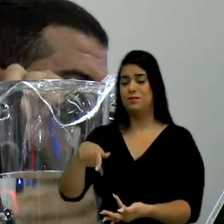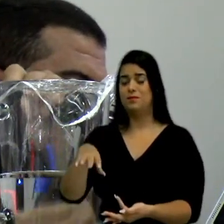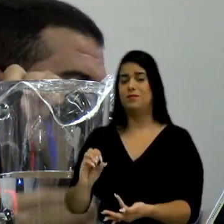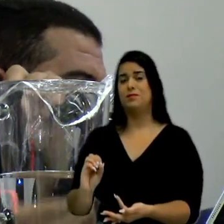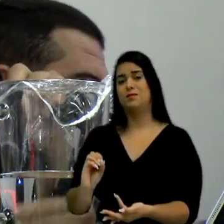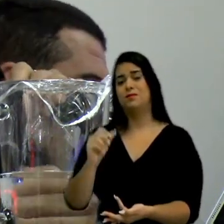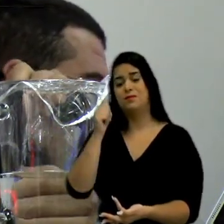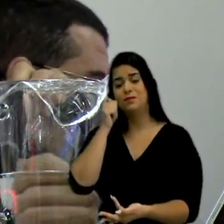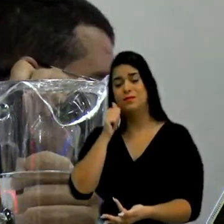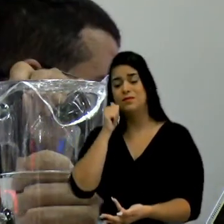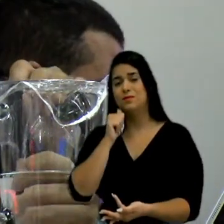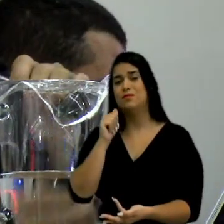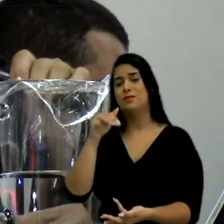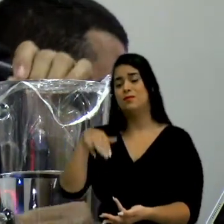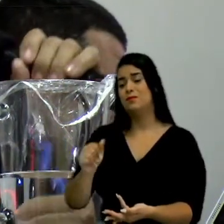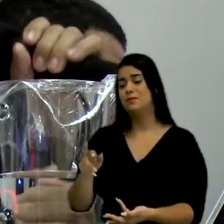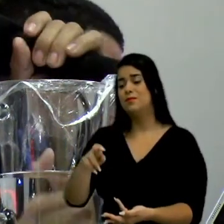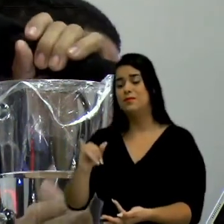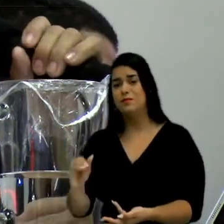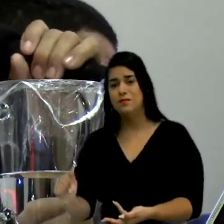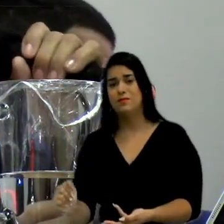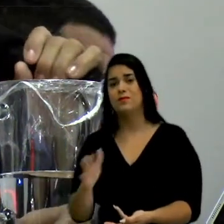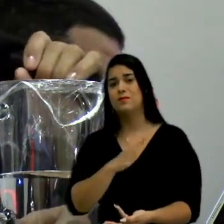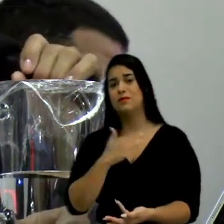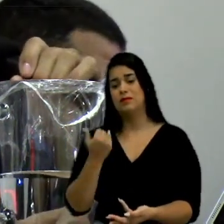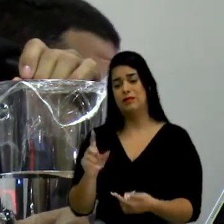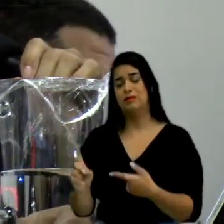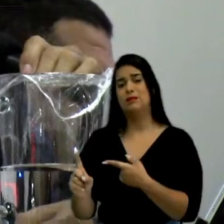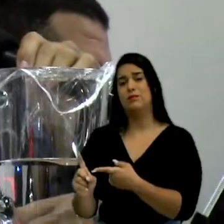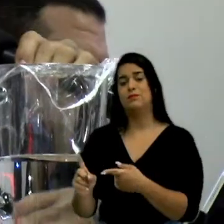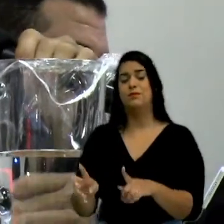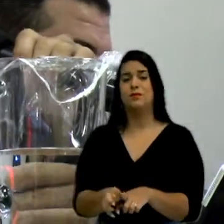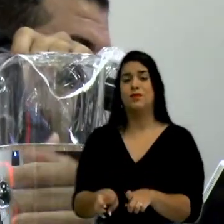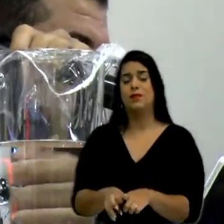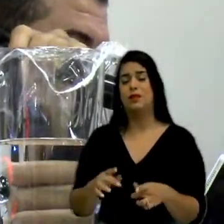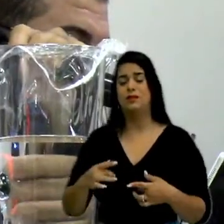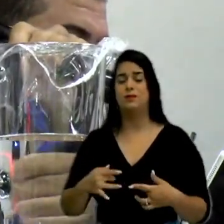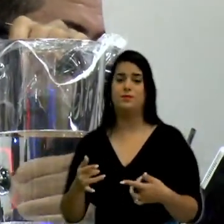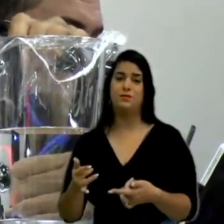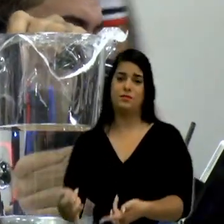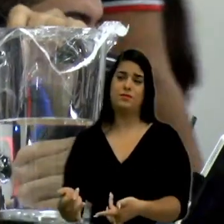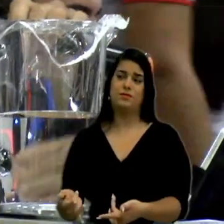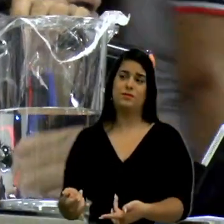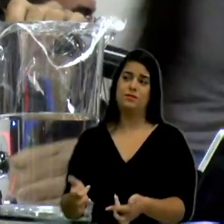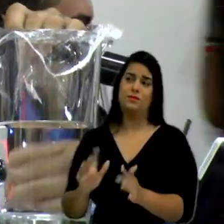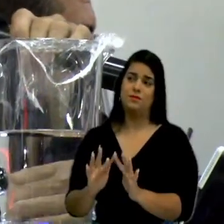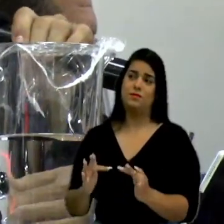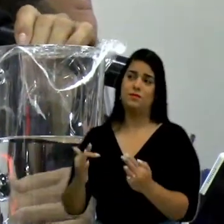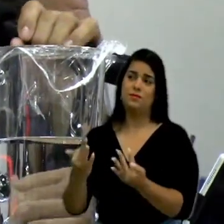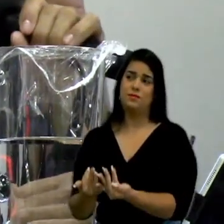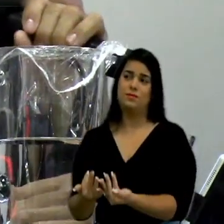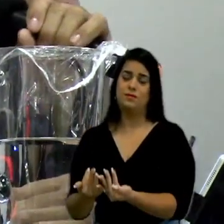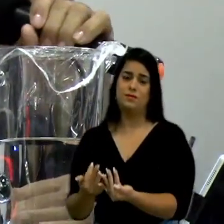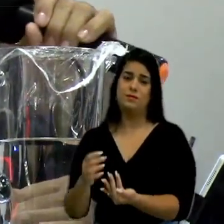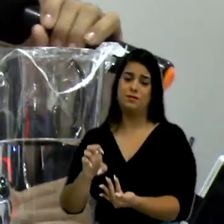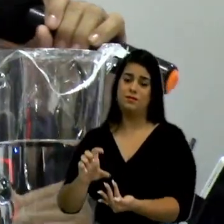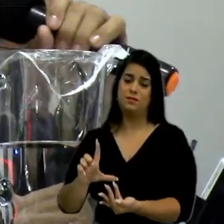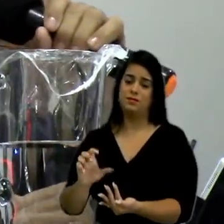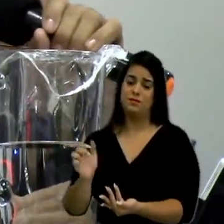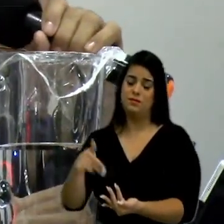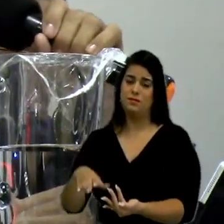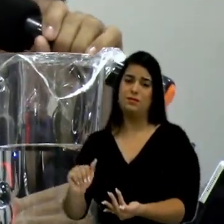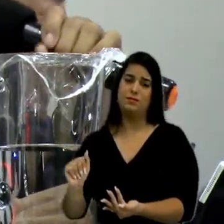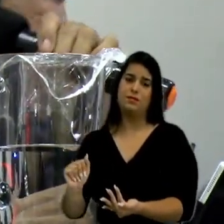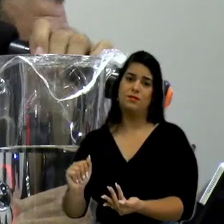Maria. Também um voto de pesar aos familiares de Dona Helena, faleceu lá na